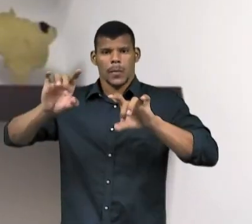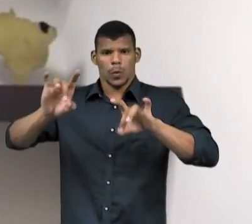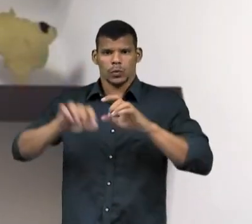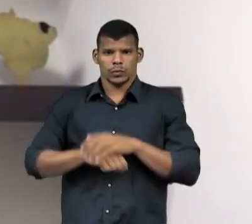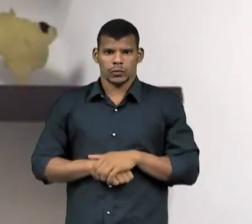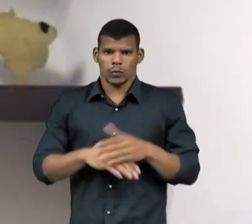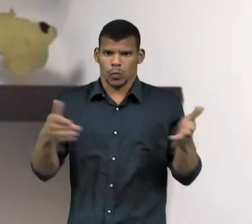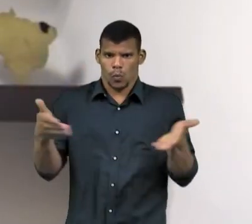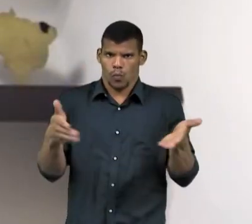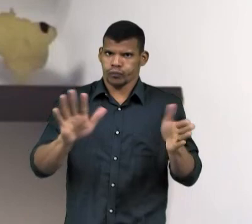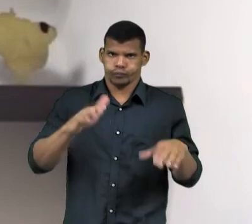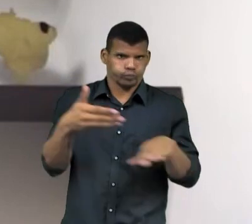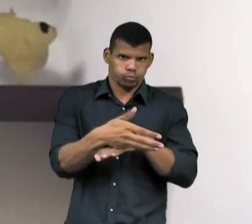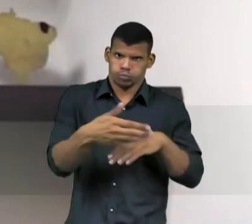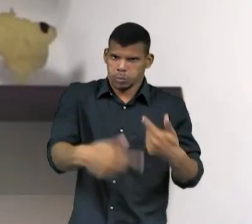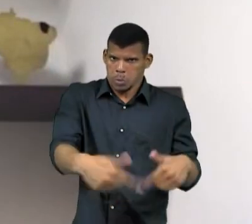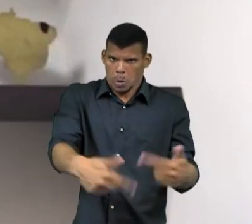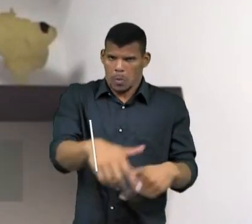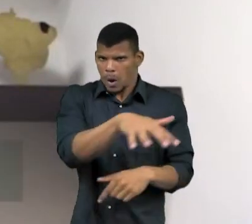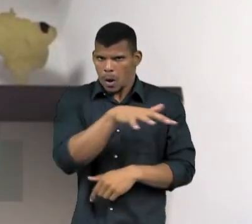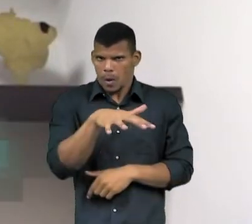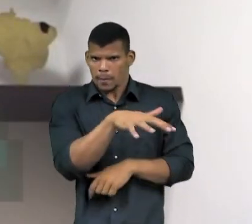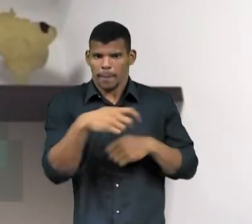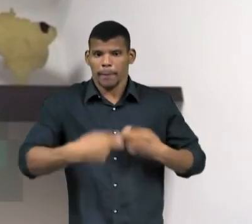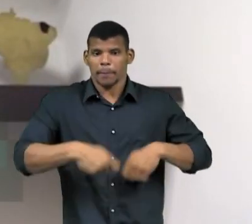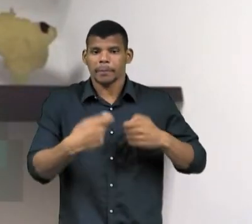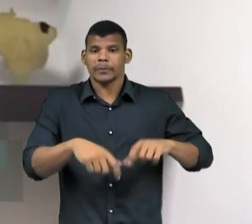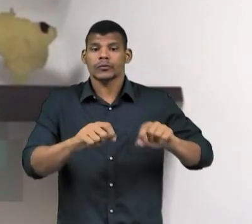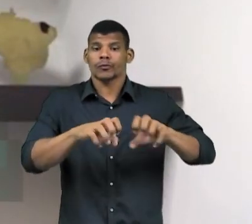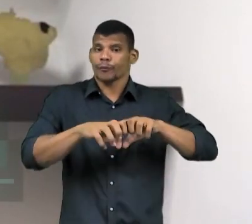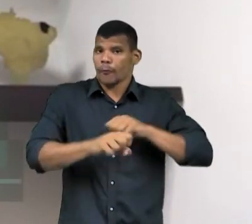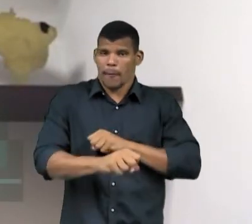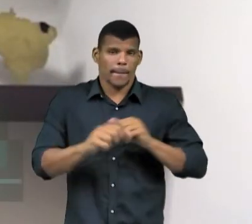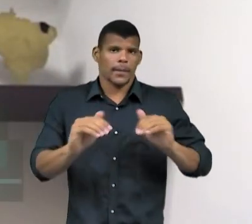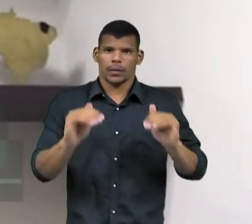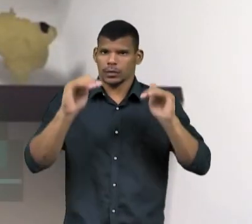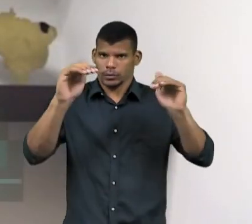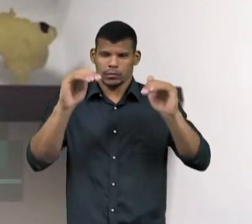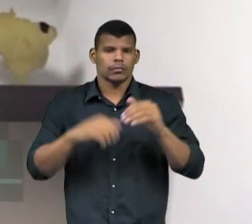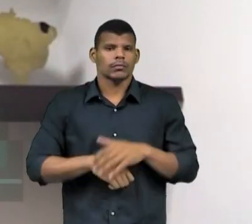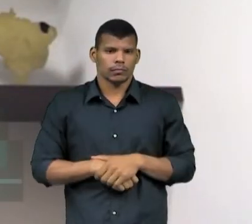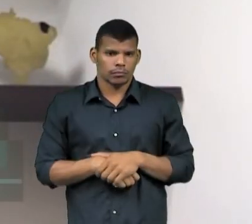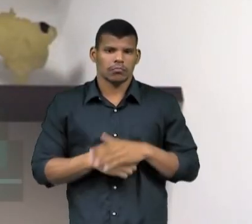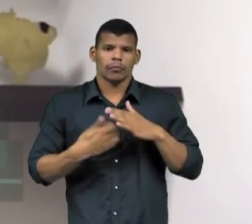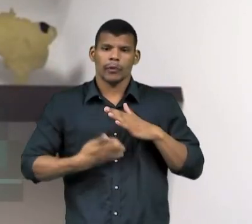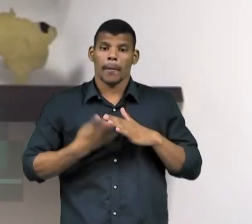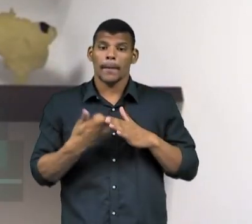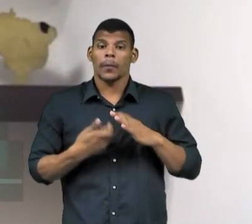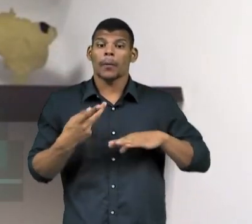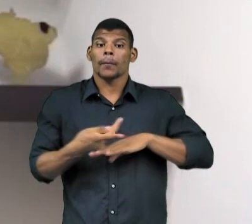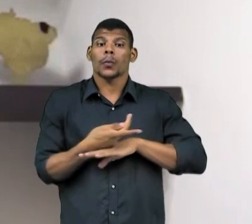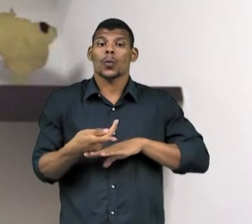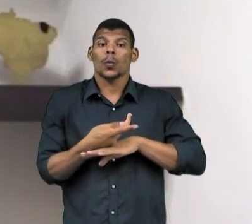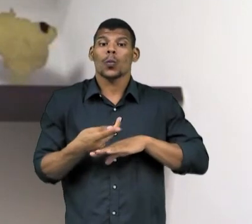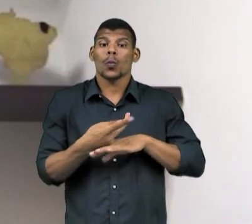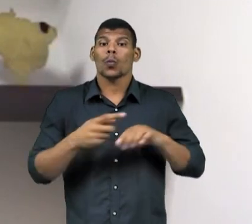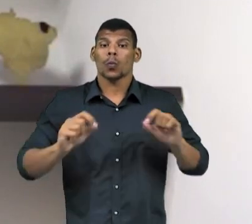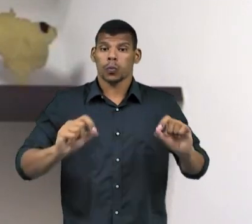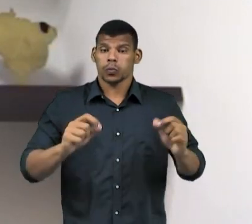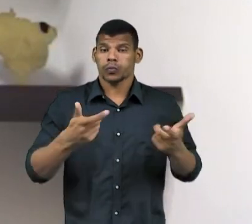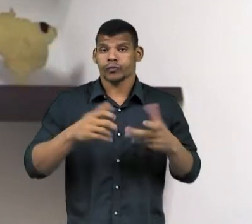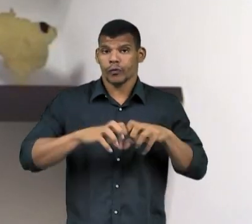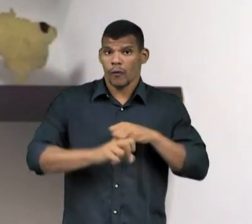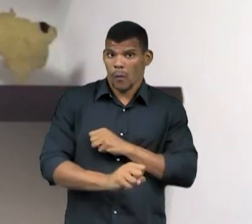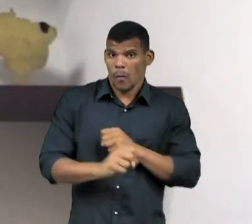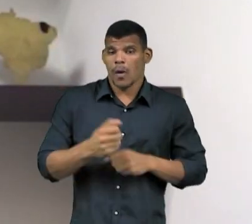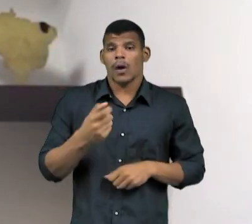no mercado de trabalho, você precisa fazer um curso de graduação. Né? Hoje, na verdade, as empresas buscam isso, não só fazer um curso de